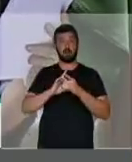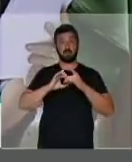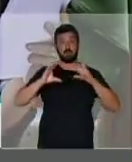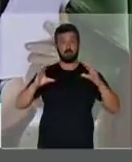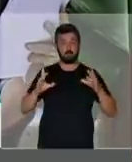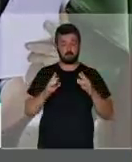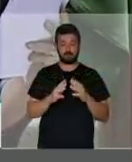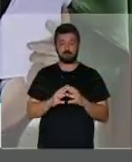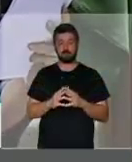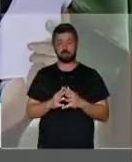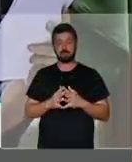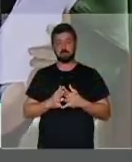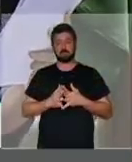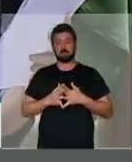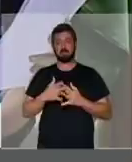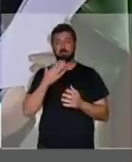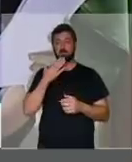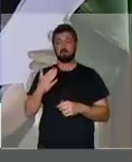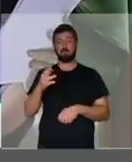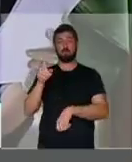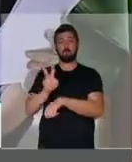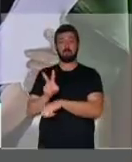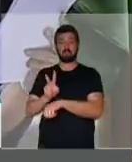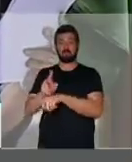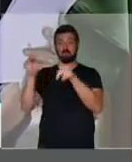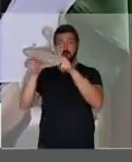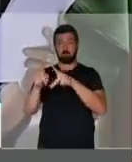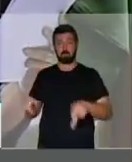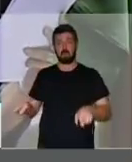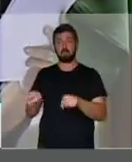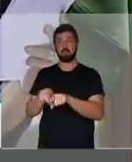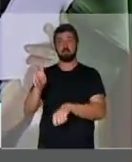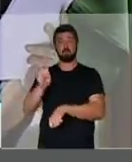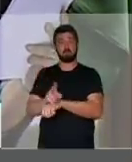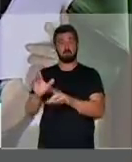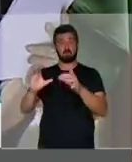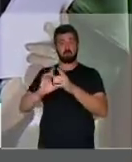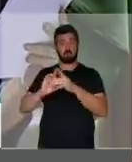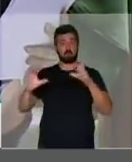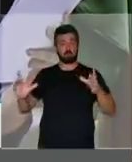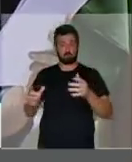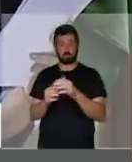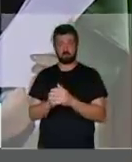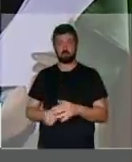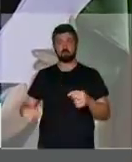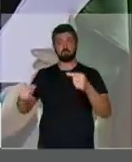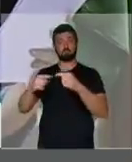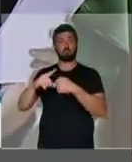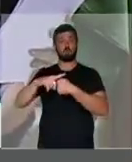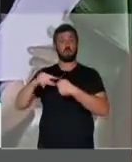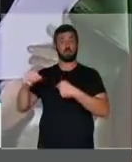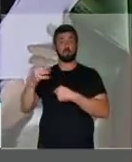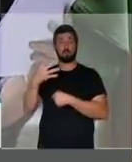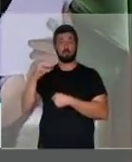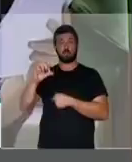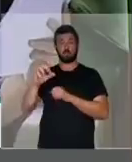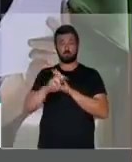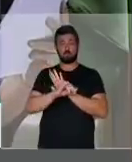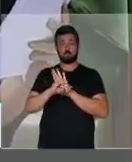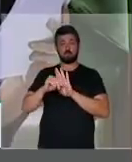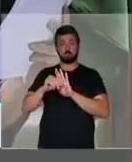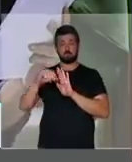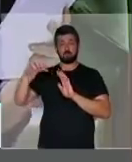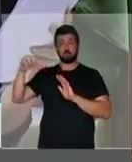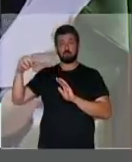democrático e que se presta a preservar a paz e a democracia. De acordo com o artigo 49, inciso 4 da